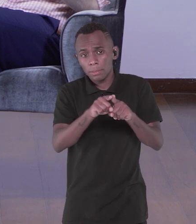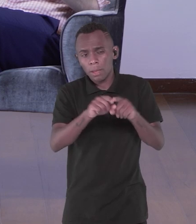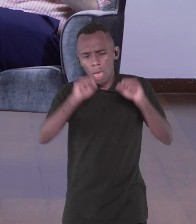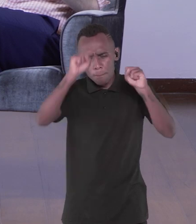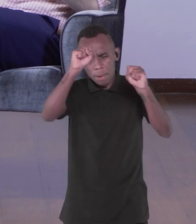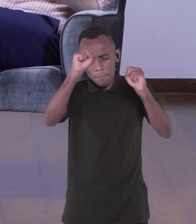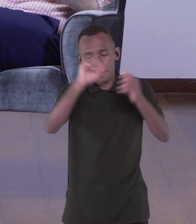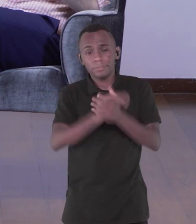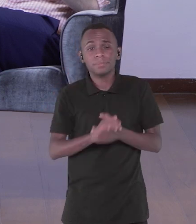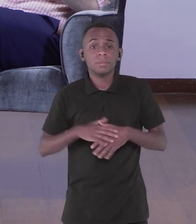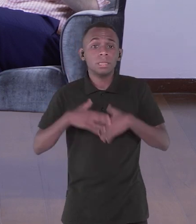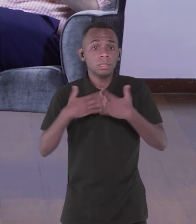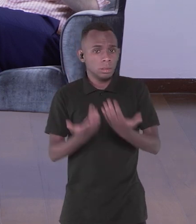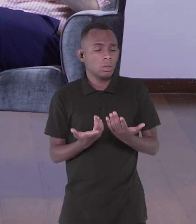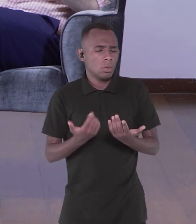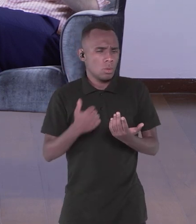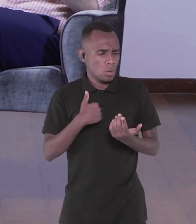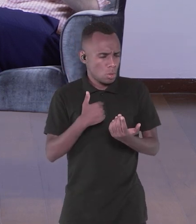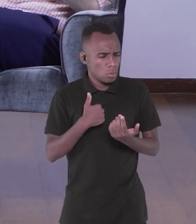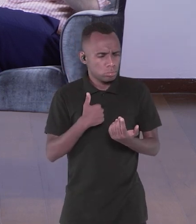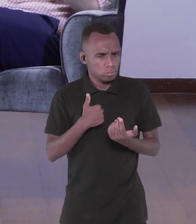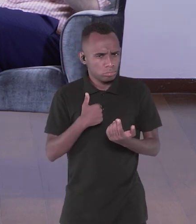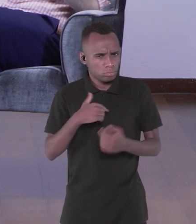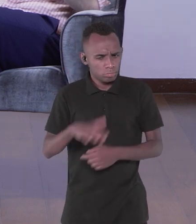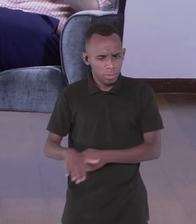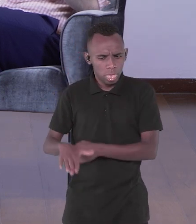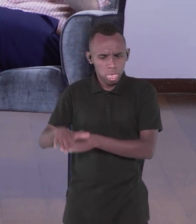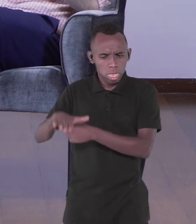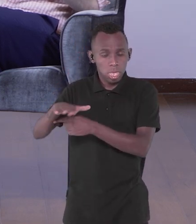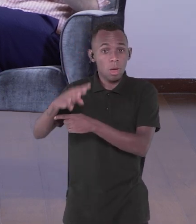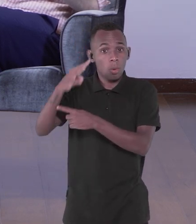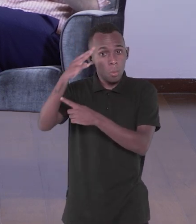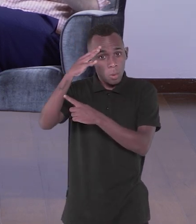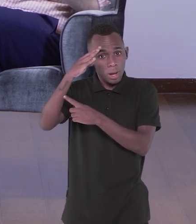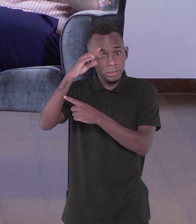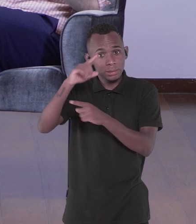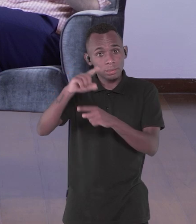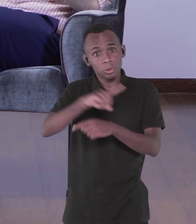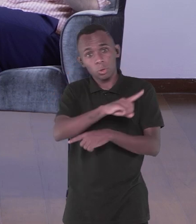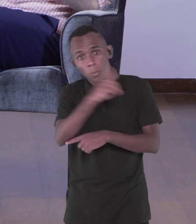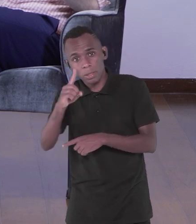Então, eu era um moleque que ia no estádio quarta, domingo,